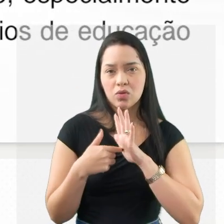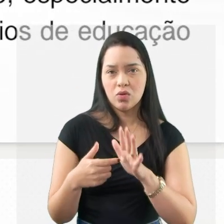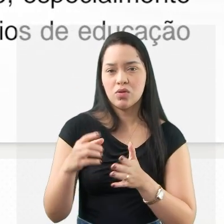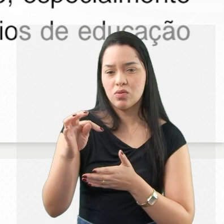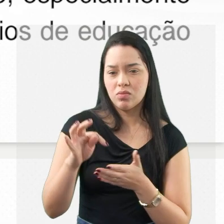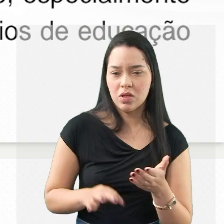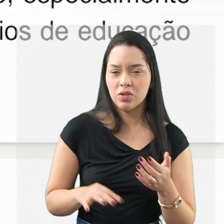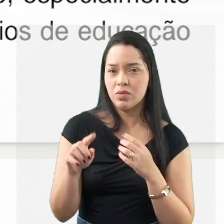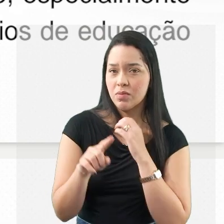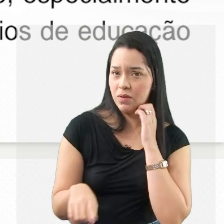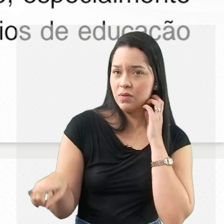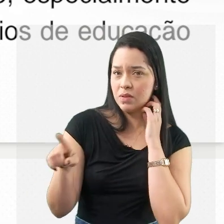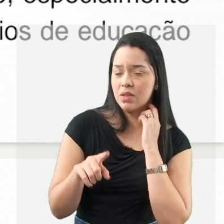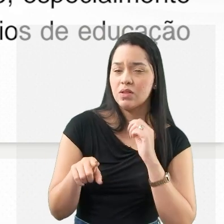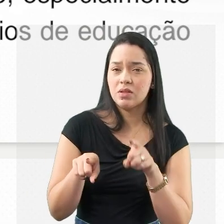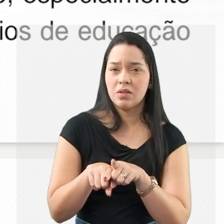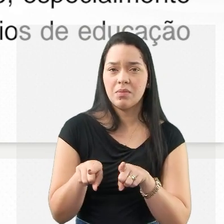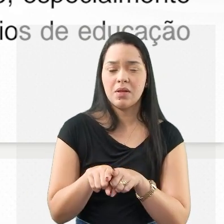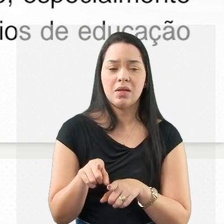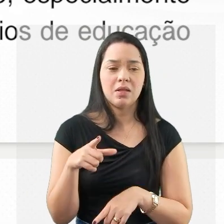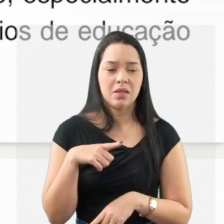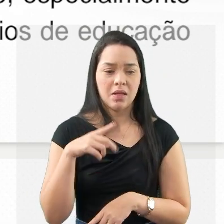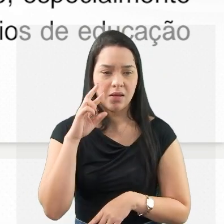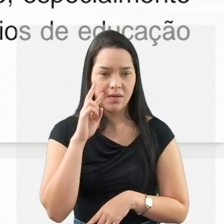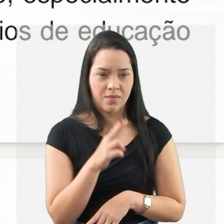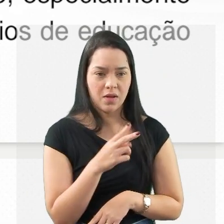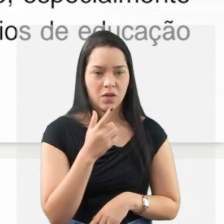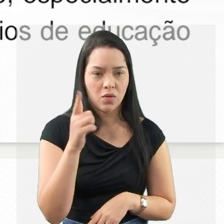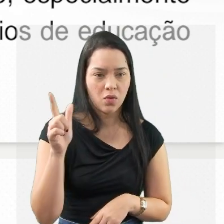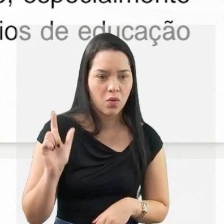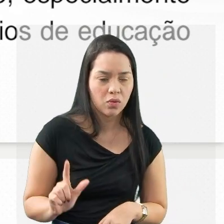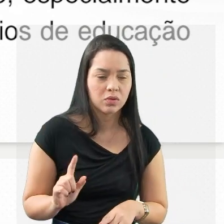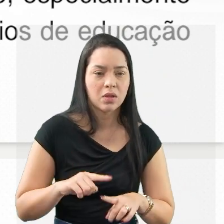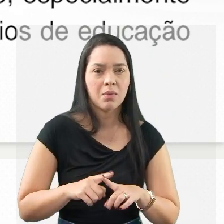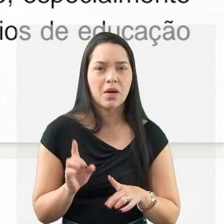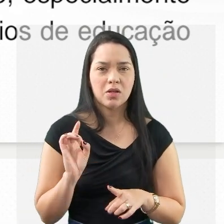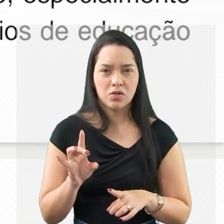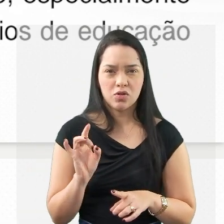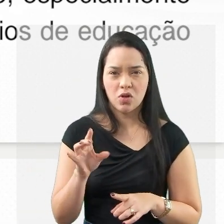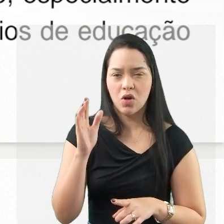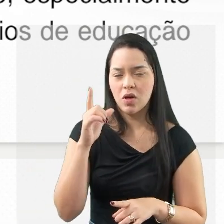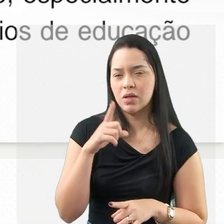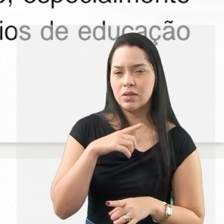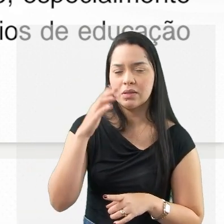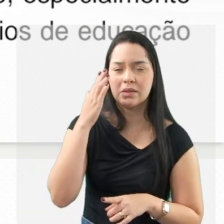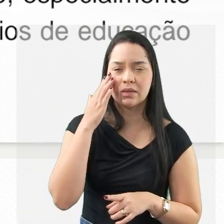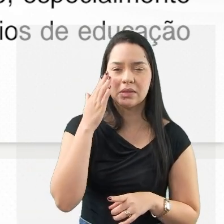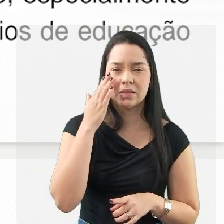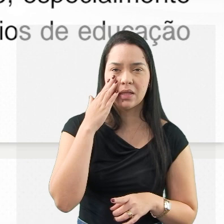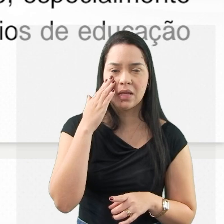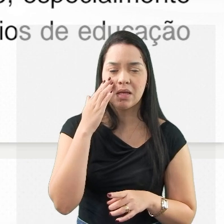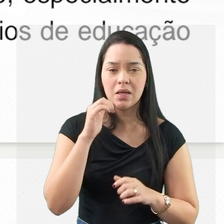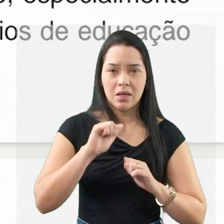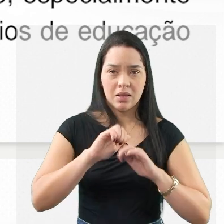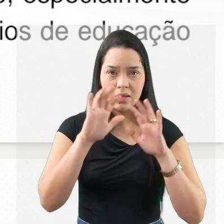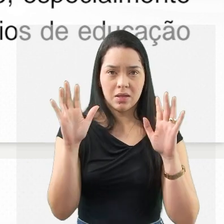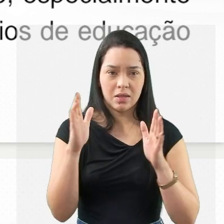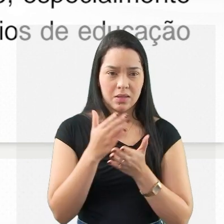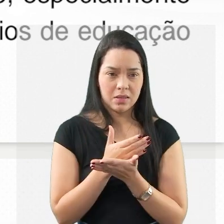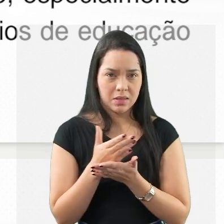texto para vocês, no material de vocês vão verificar outras questões, mas só para a gente ter essa explanação